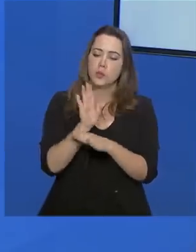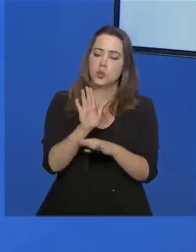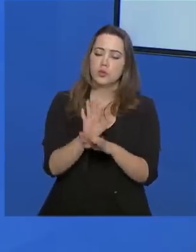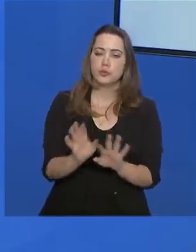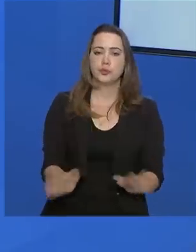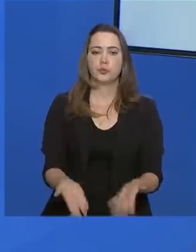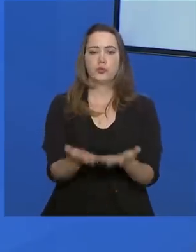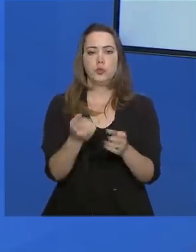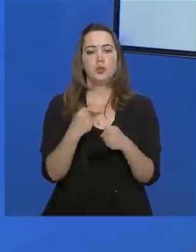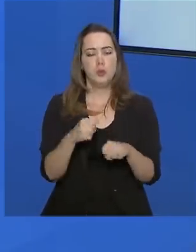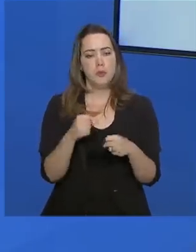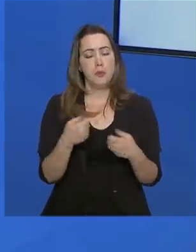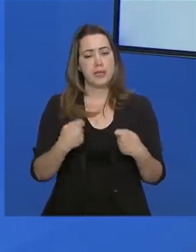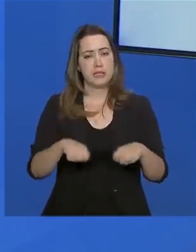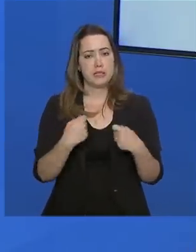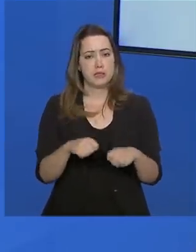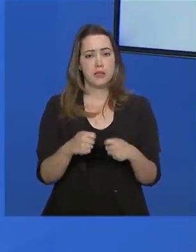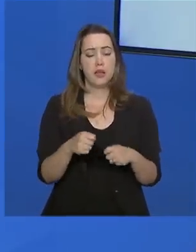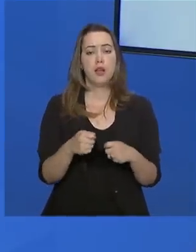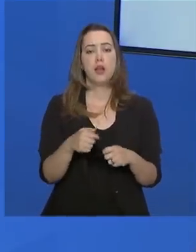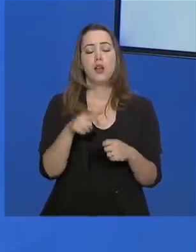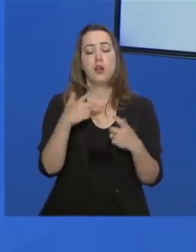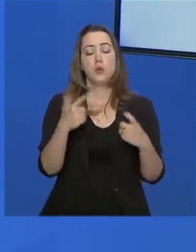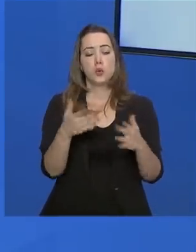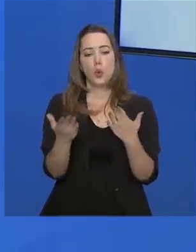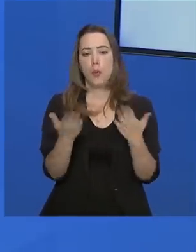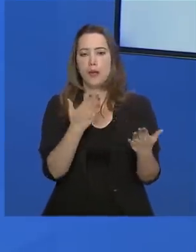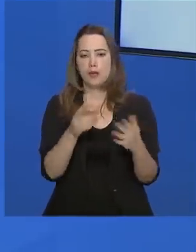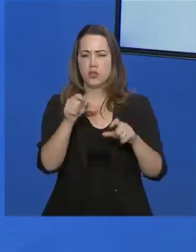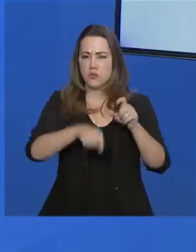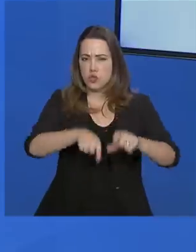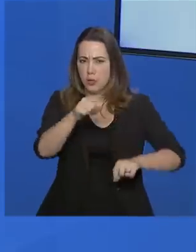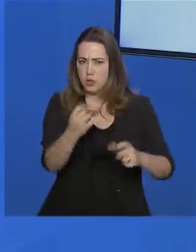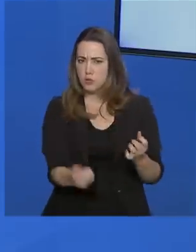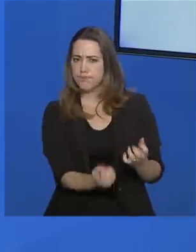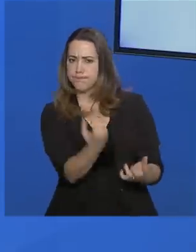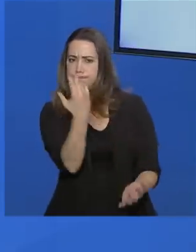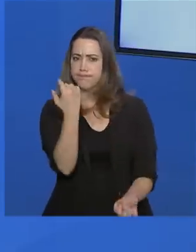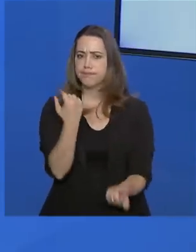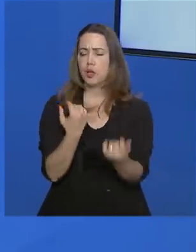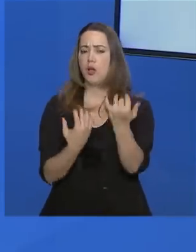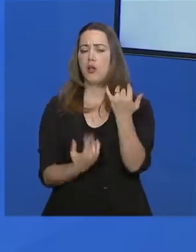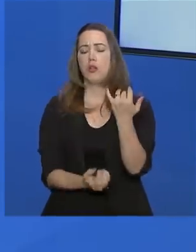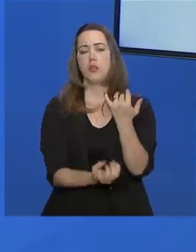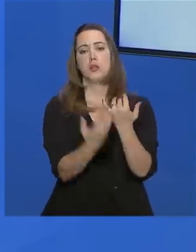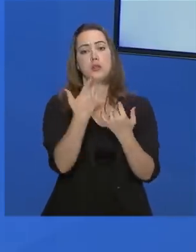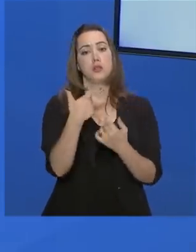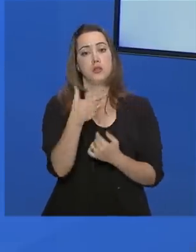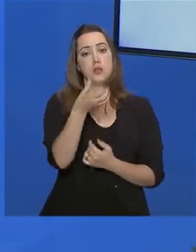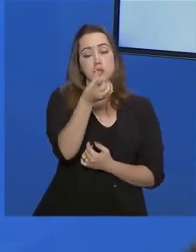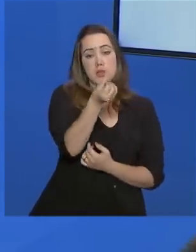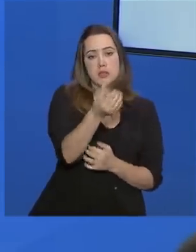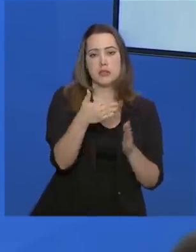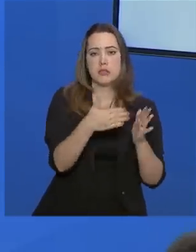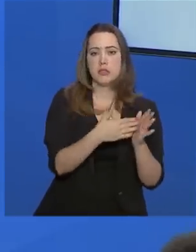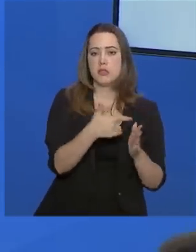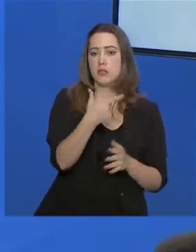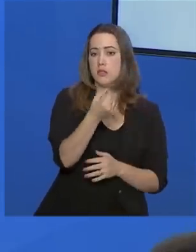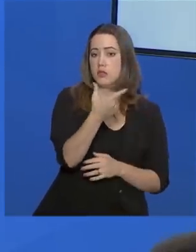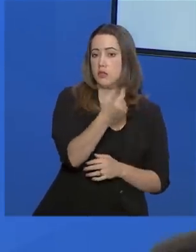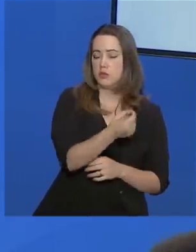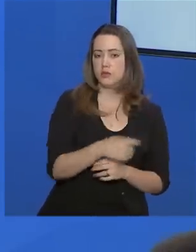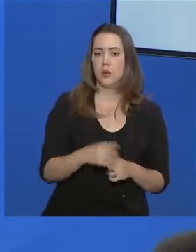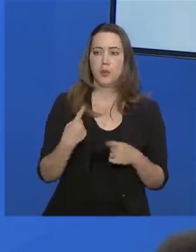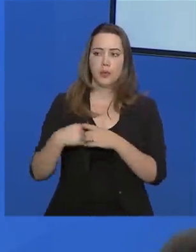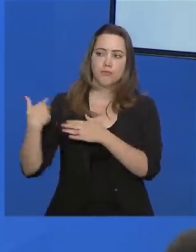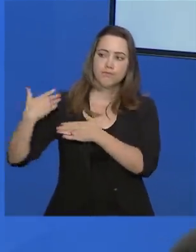2016 2018 e também para 2020 o que a série histórica do terra class demonstra que